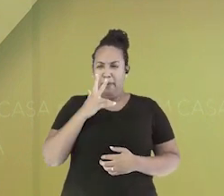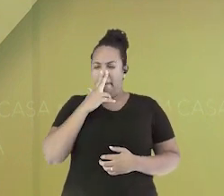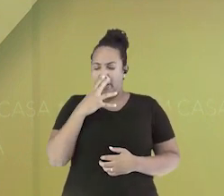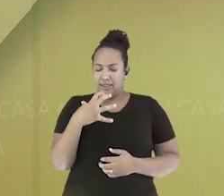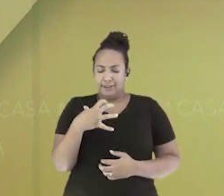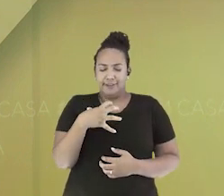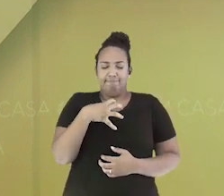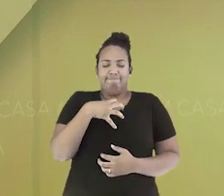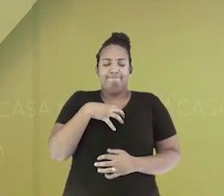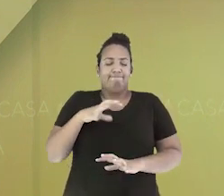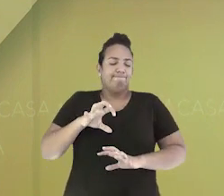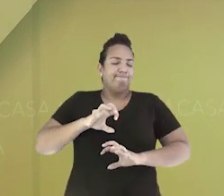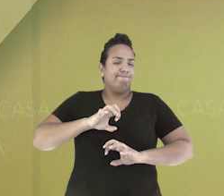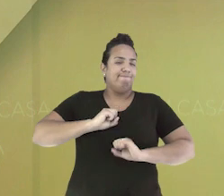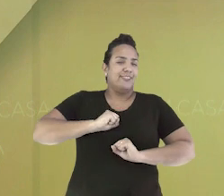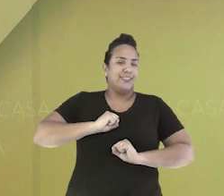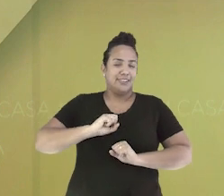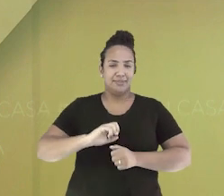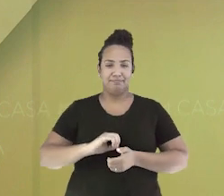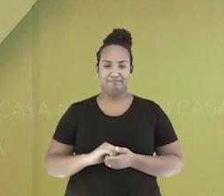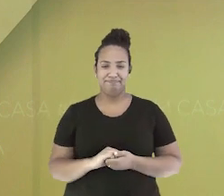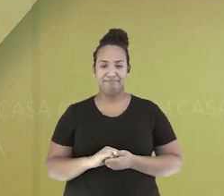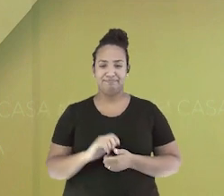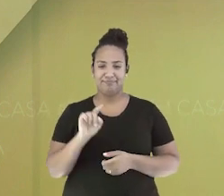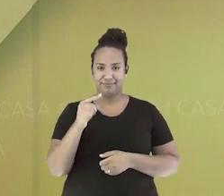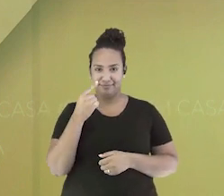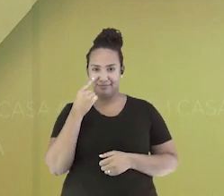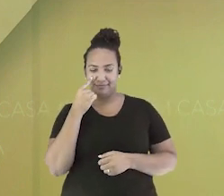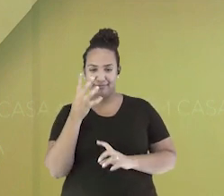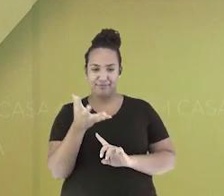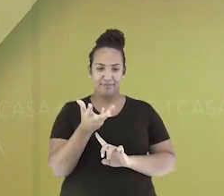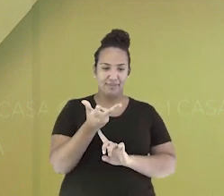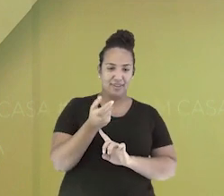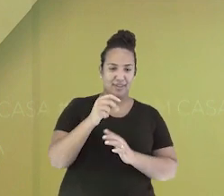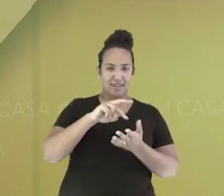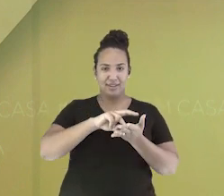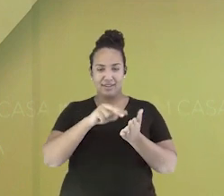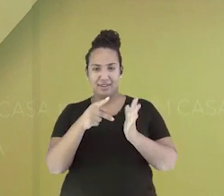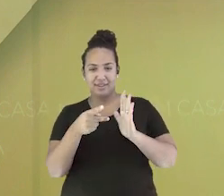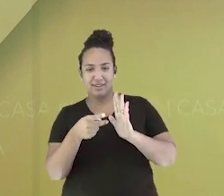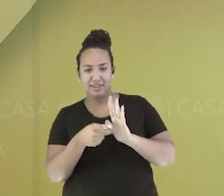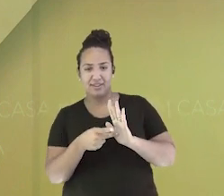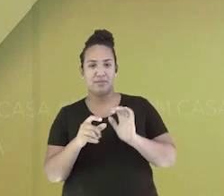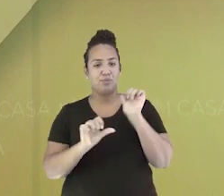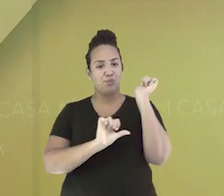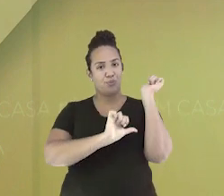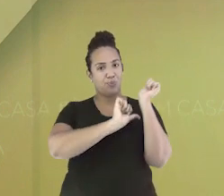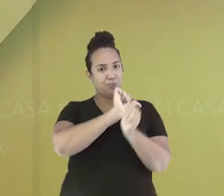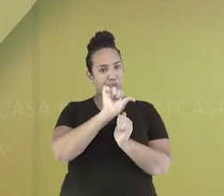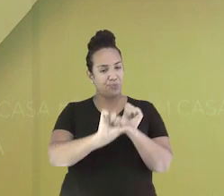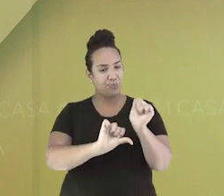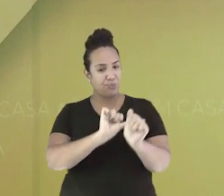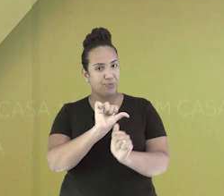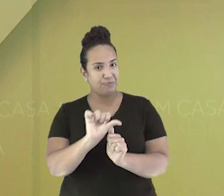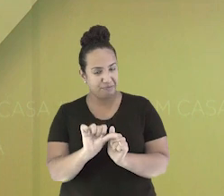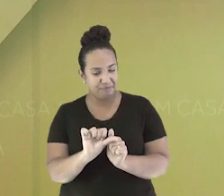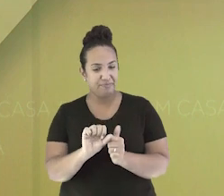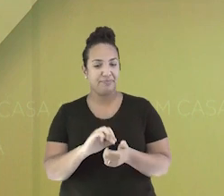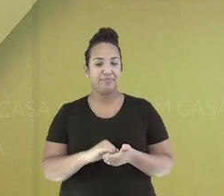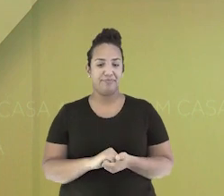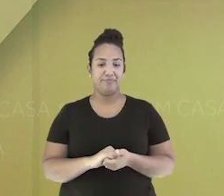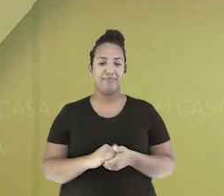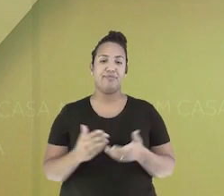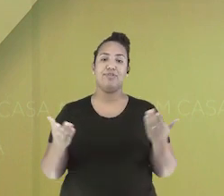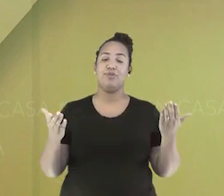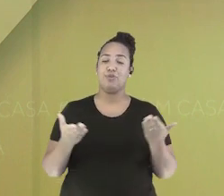sentir a pintura. Vocês notaram como o significado de arte e o seu uso durante a história sempre foi modificado? Hoje nós vimos